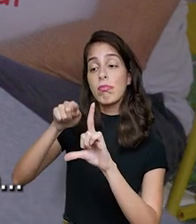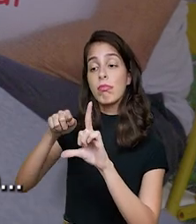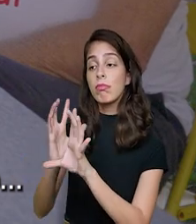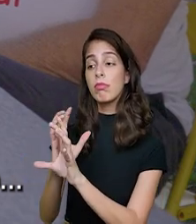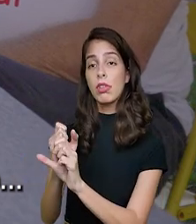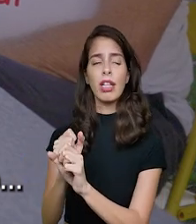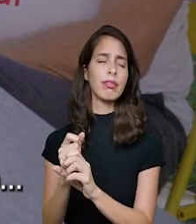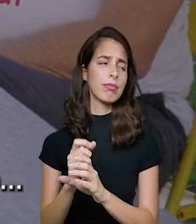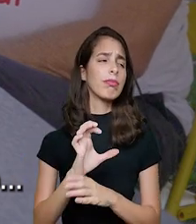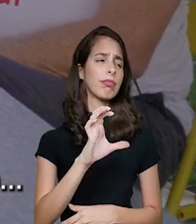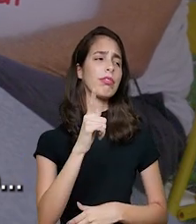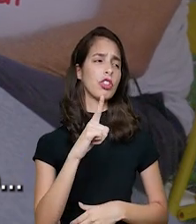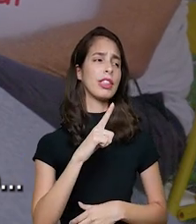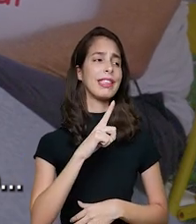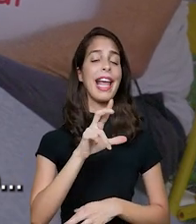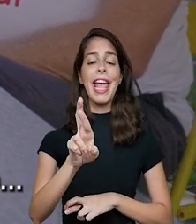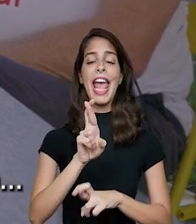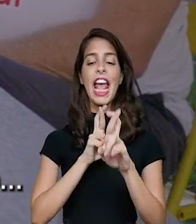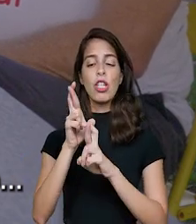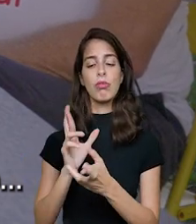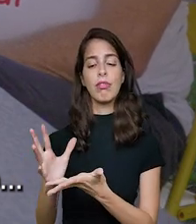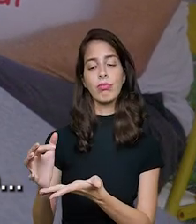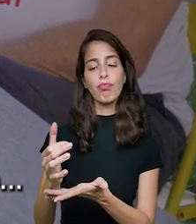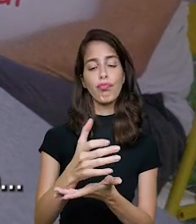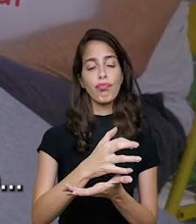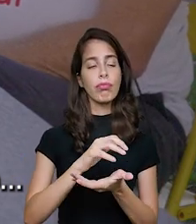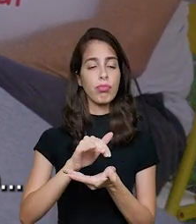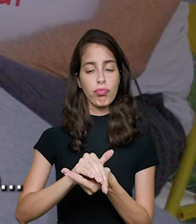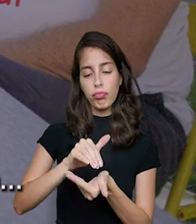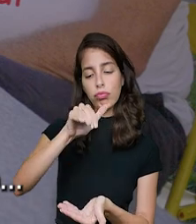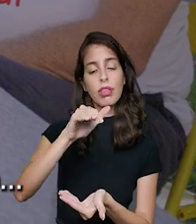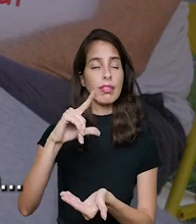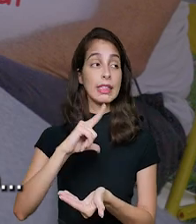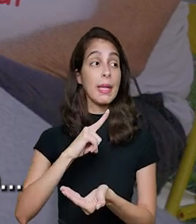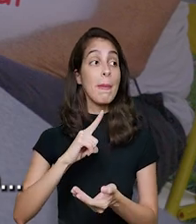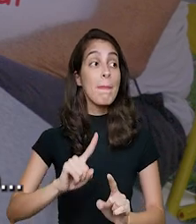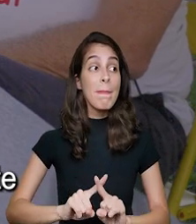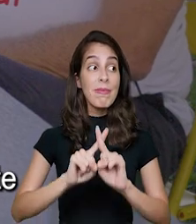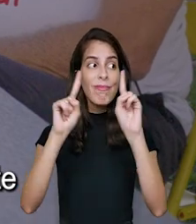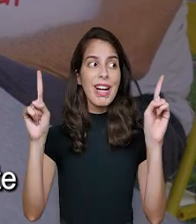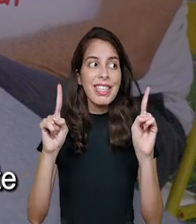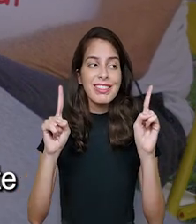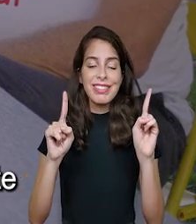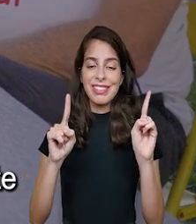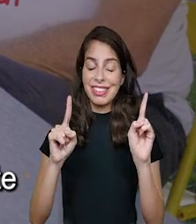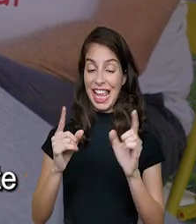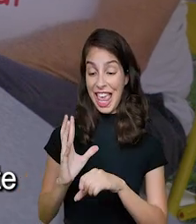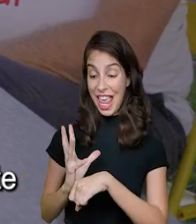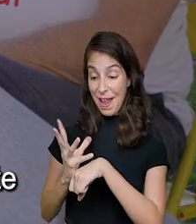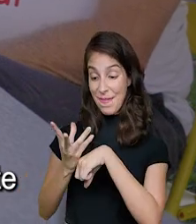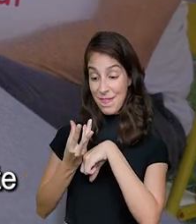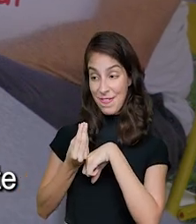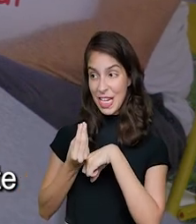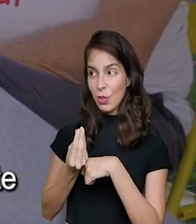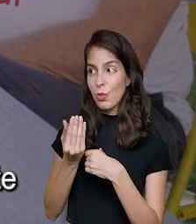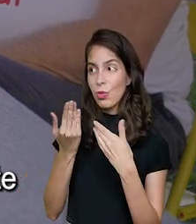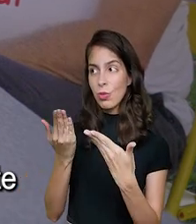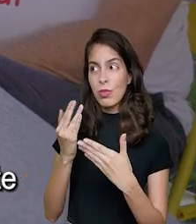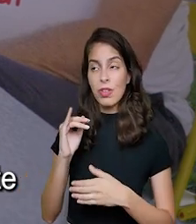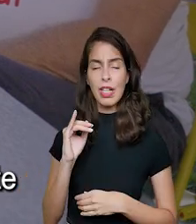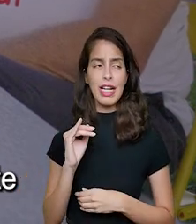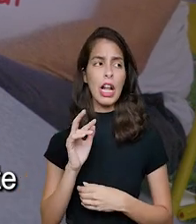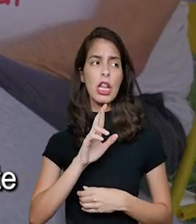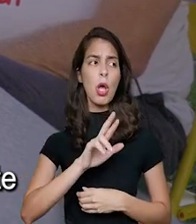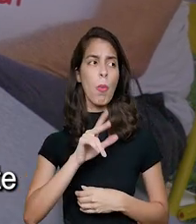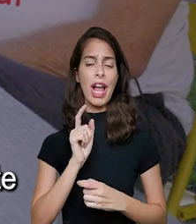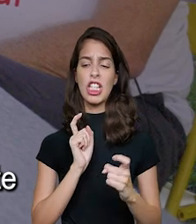eu eu penso que esse esse universo eh Como disse dessa complexidade um evento como esse né que a gente não